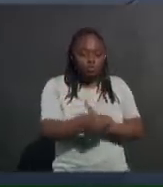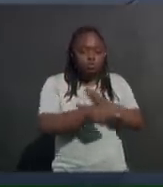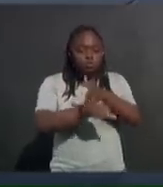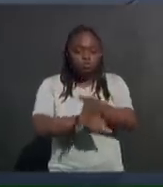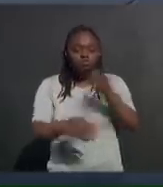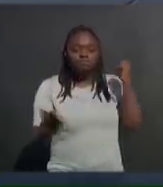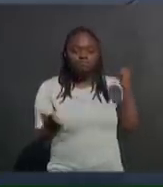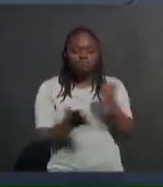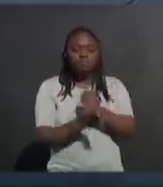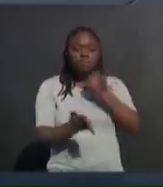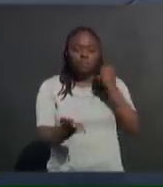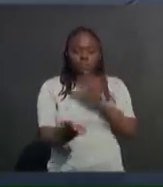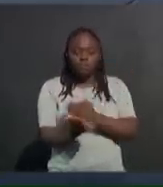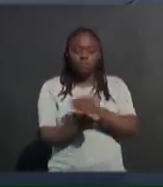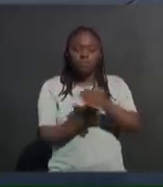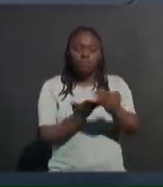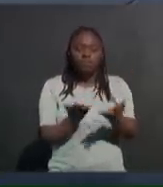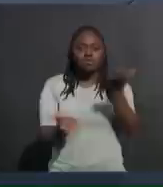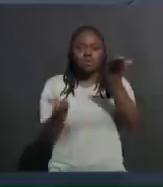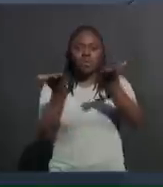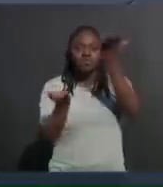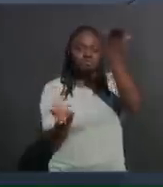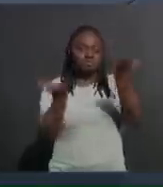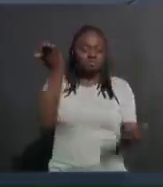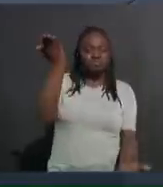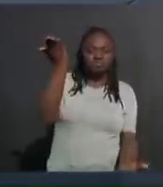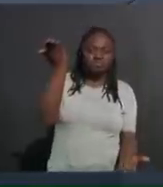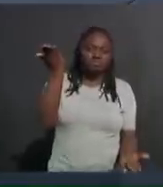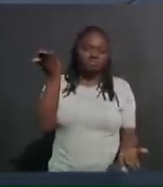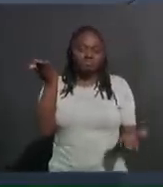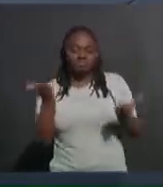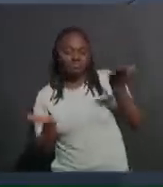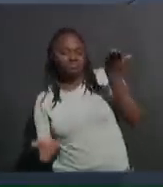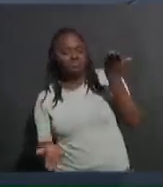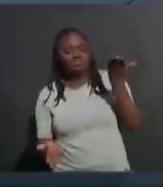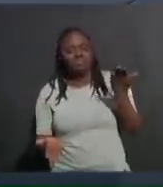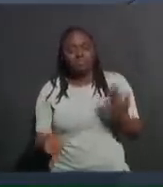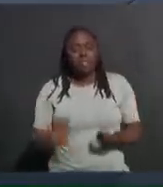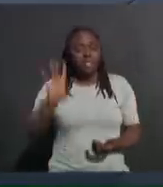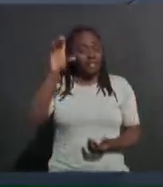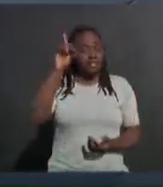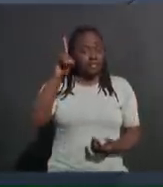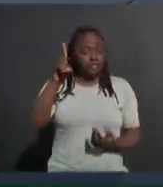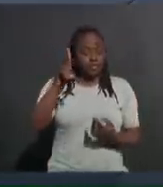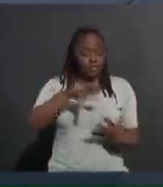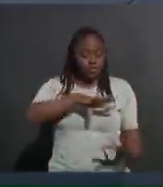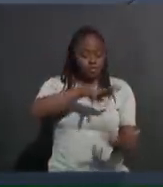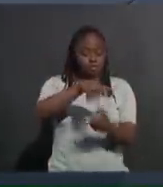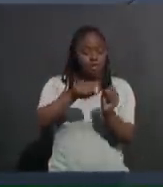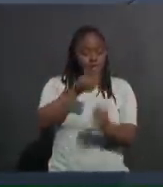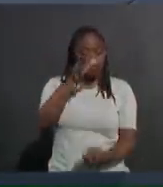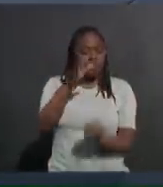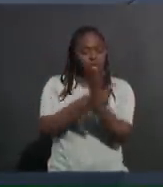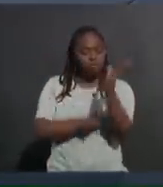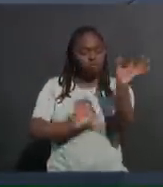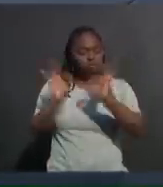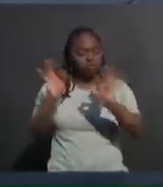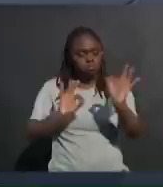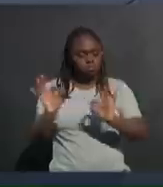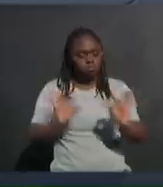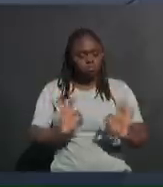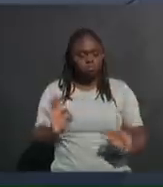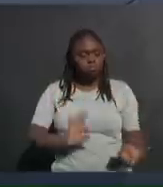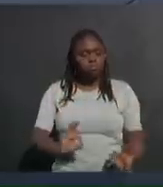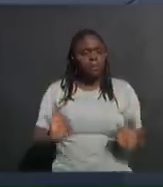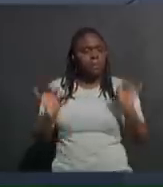o início de todo o desequilíbrio. Todo o desequilíbrio. Deus criou o mundo em ordem. Mas